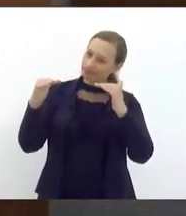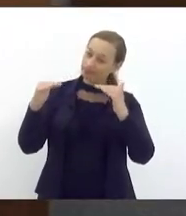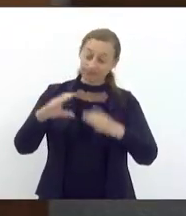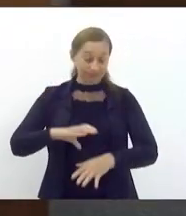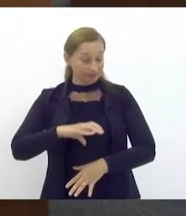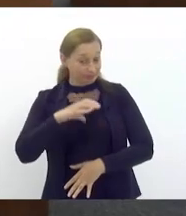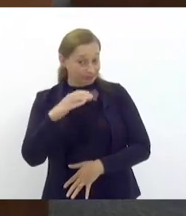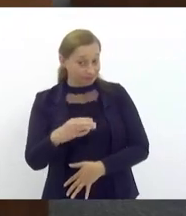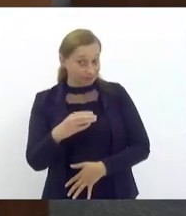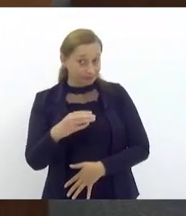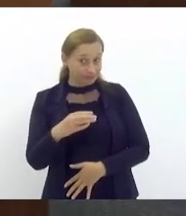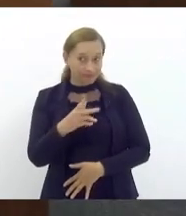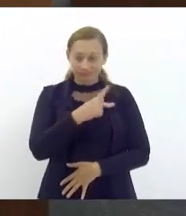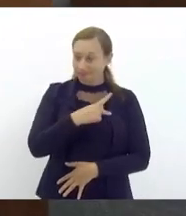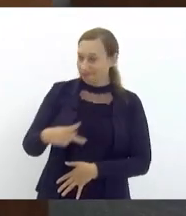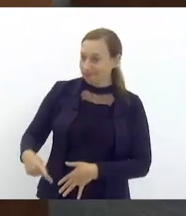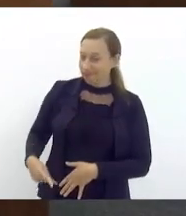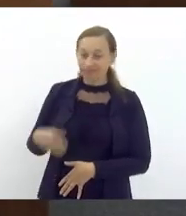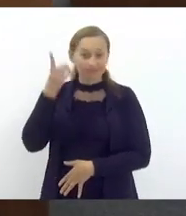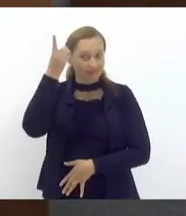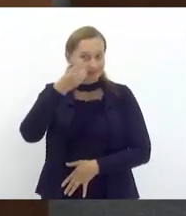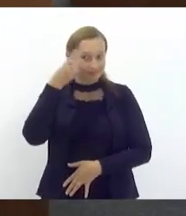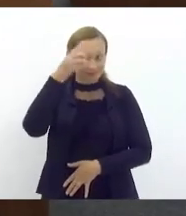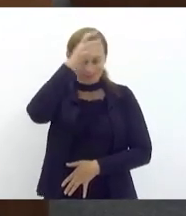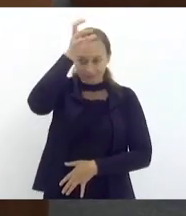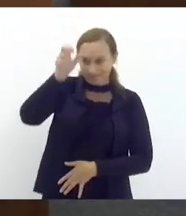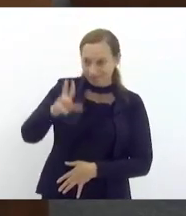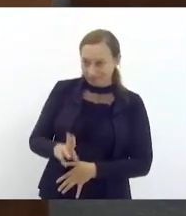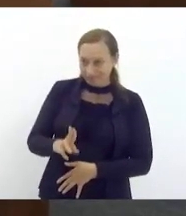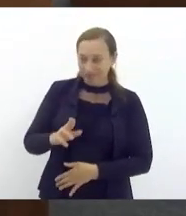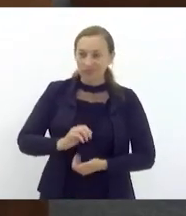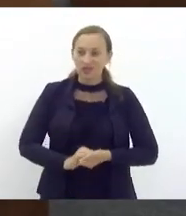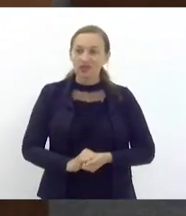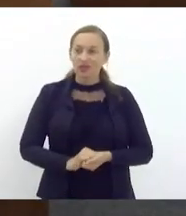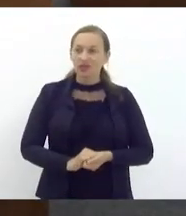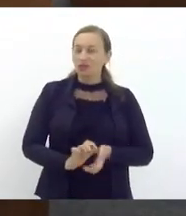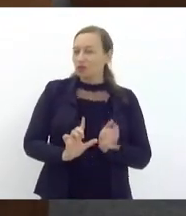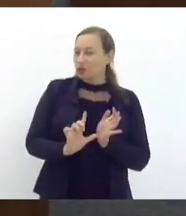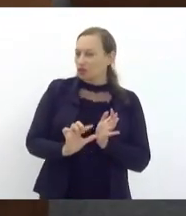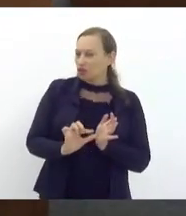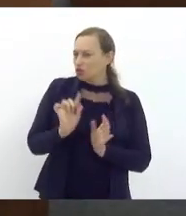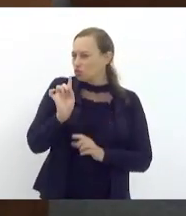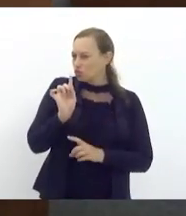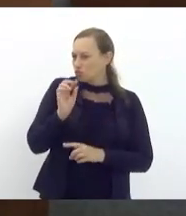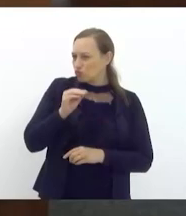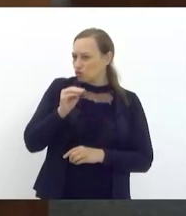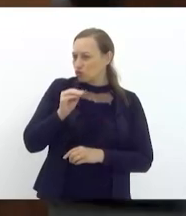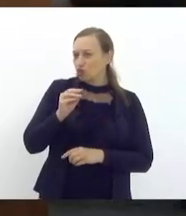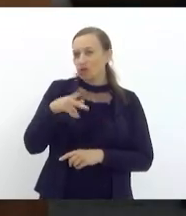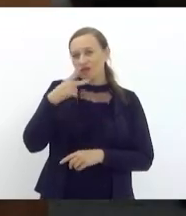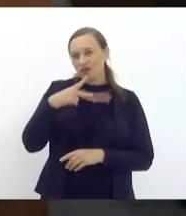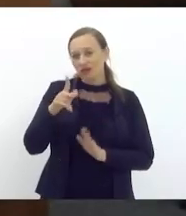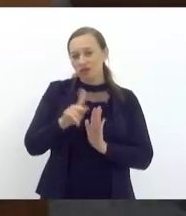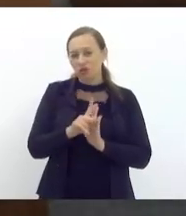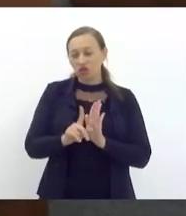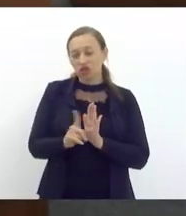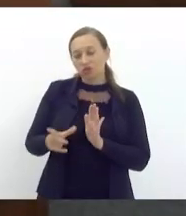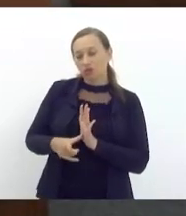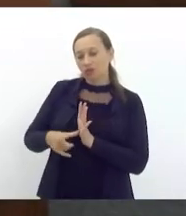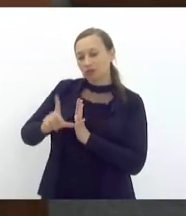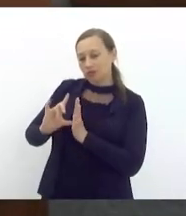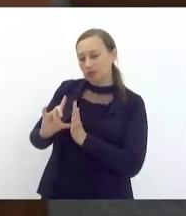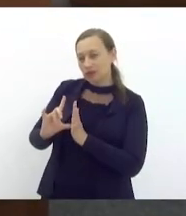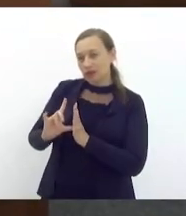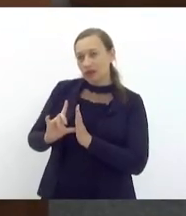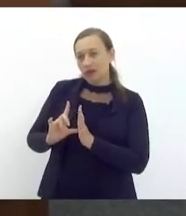corajosa presidenta deputada tia Ju Eu me atrasei um segundo eu ia falar sobre o projeto anterior